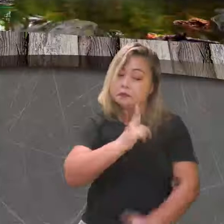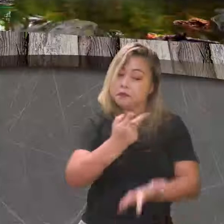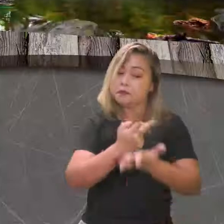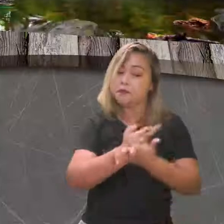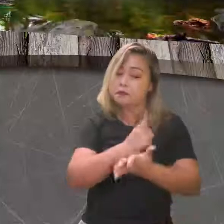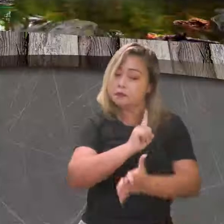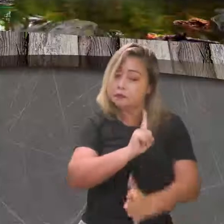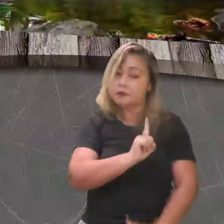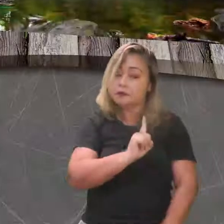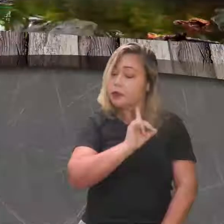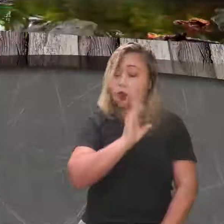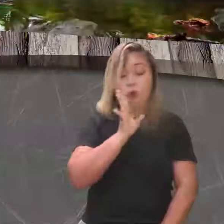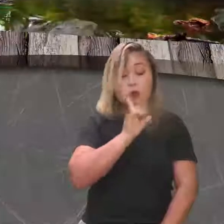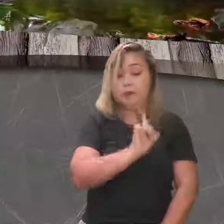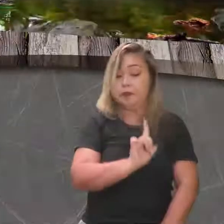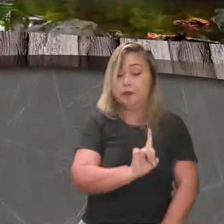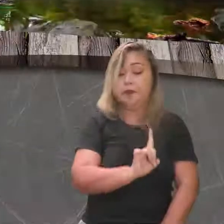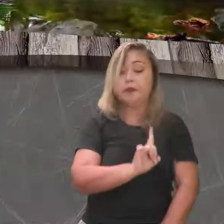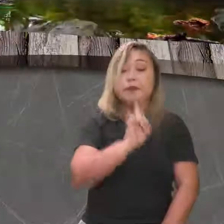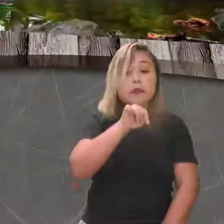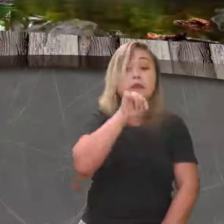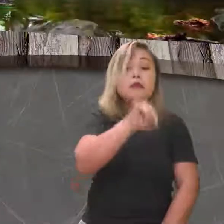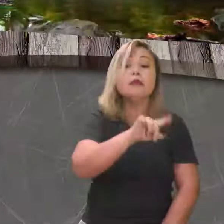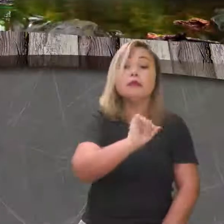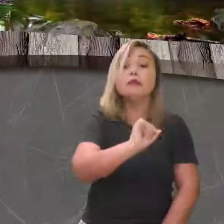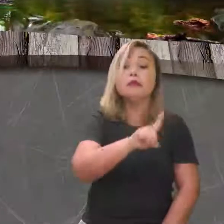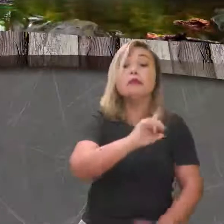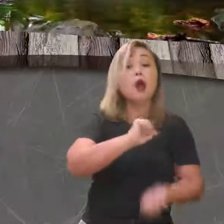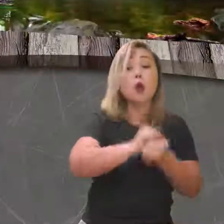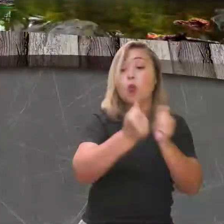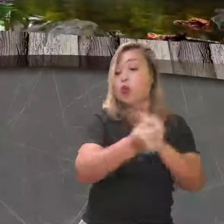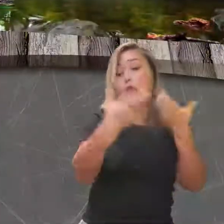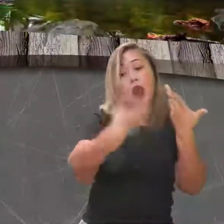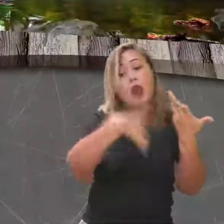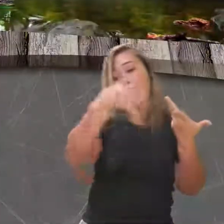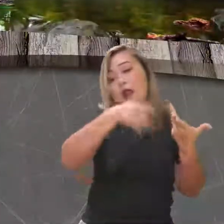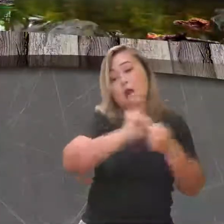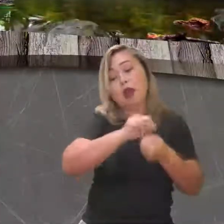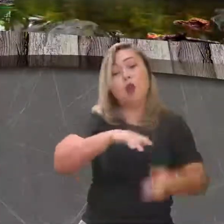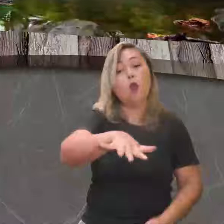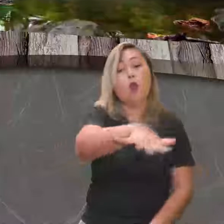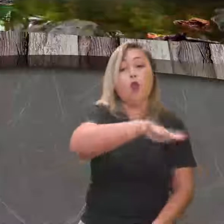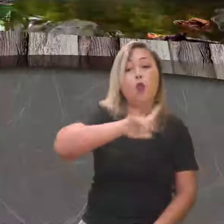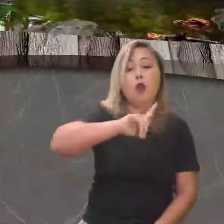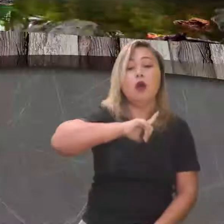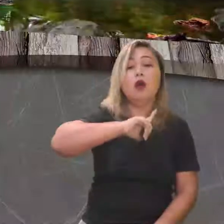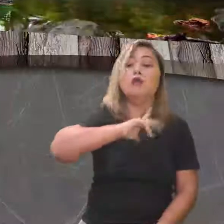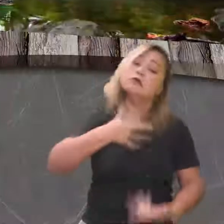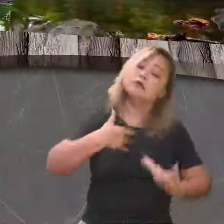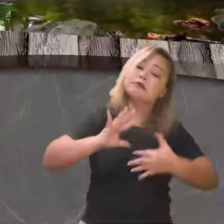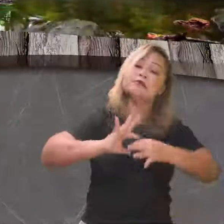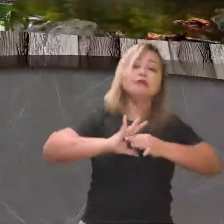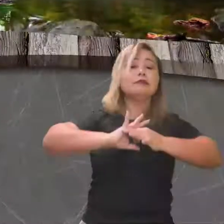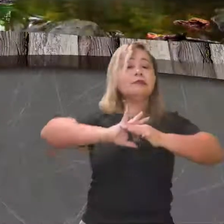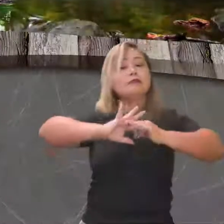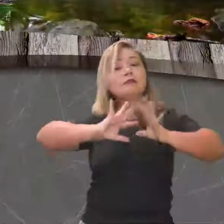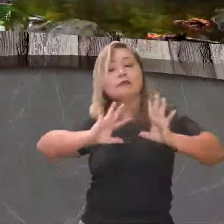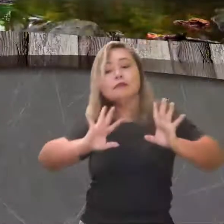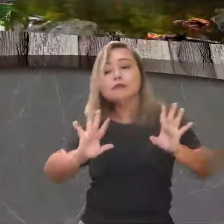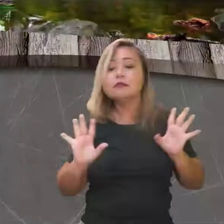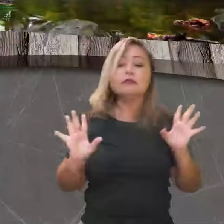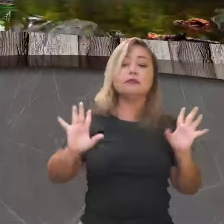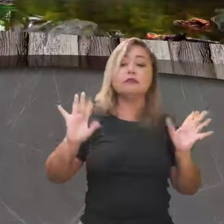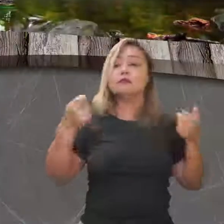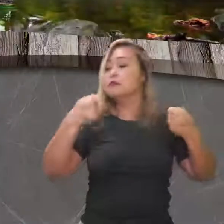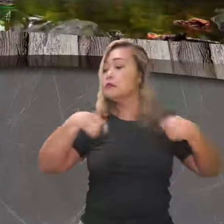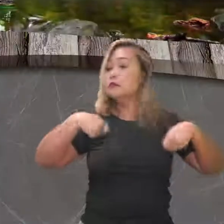errada. Não tá legal. Então, ele não está se adaptando bem àquele ambiente. Porque quando ele se sente à vontade, todas as